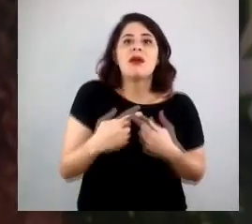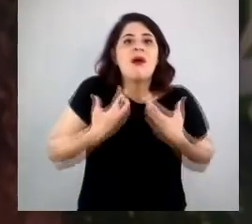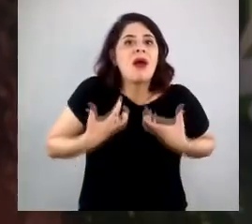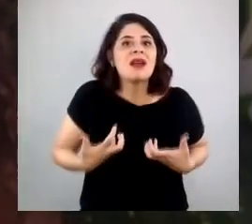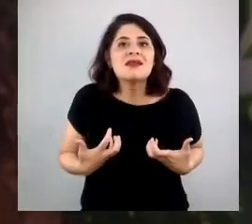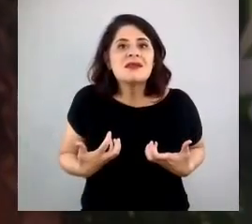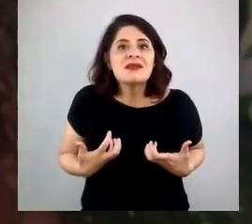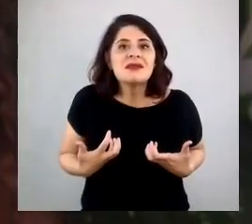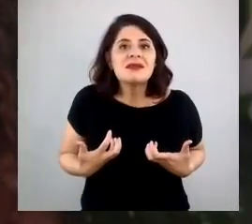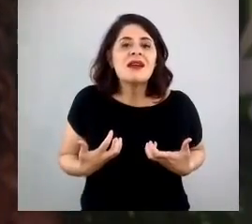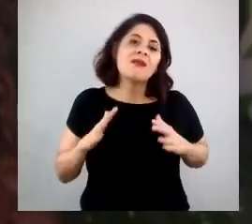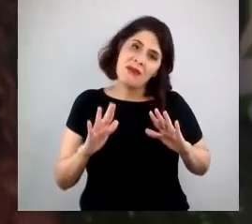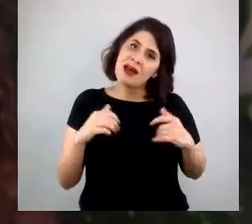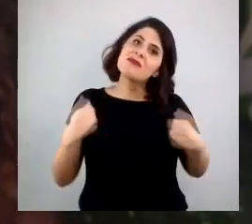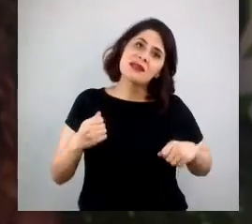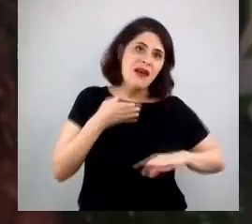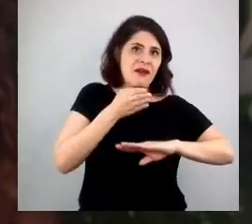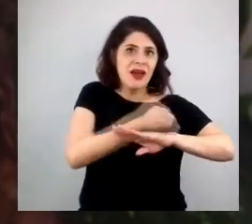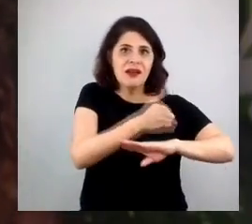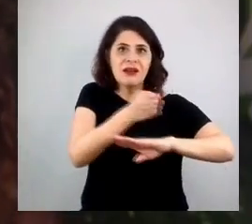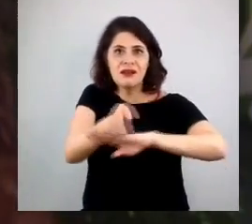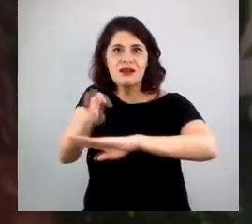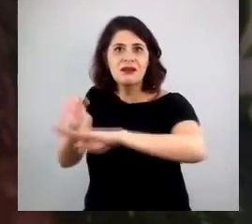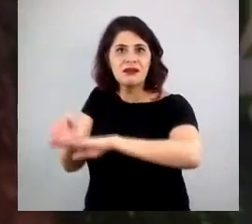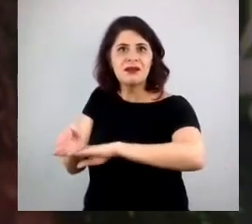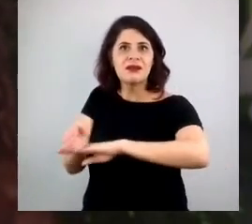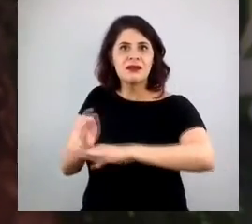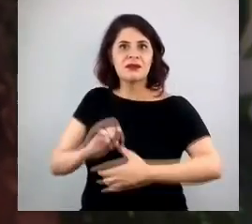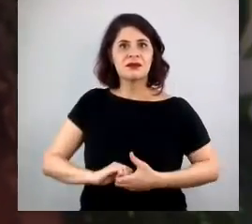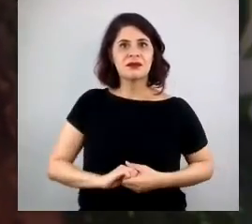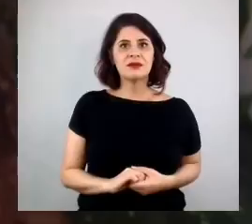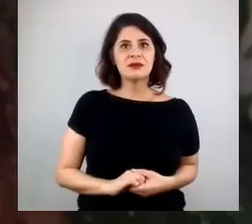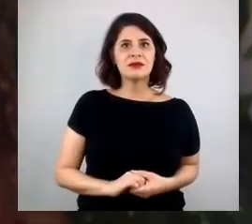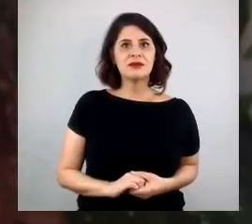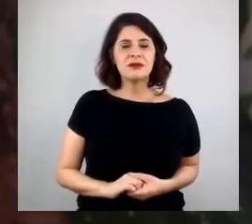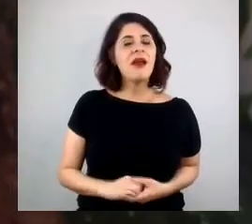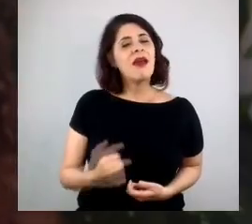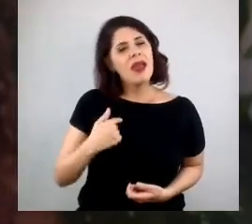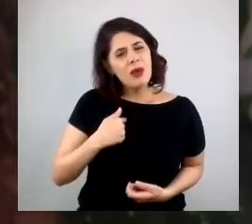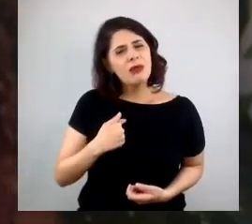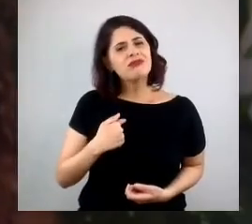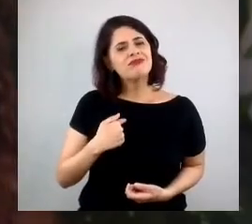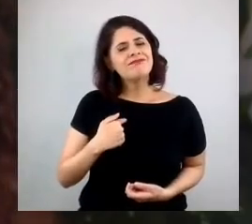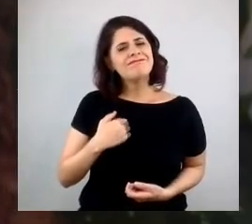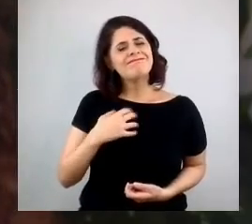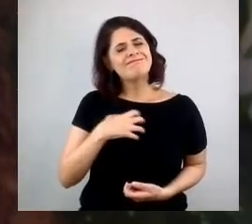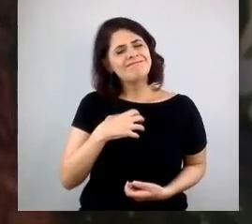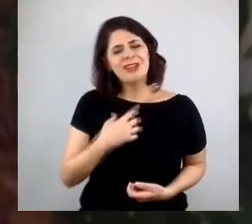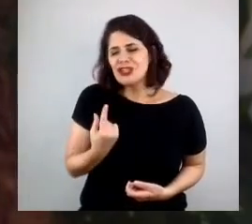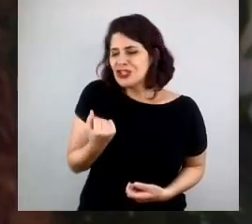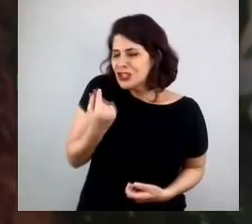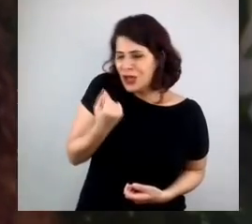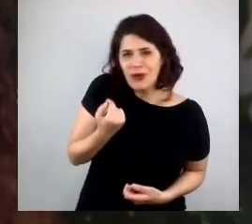Andando pela rua, alguém me abordando porque tinha me visto sair no cruzeiro. Fui numa banca de